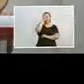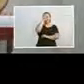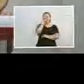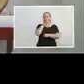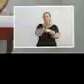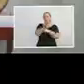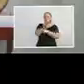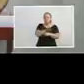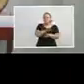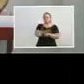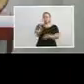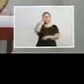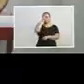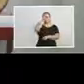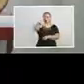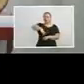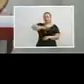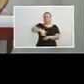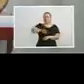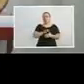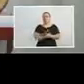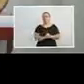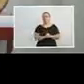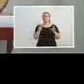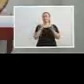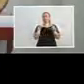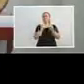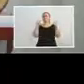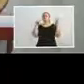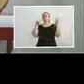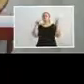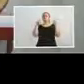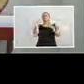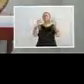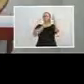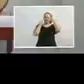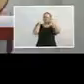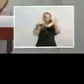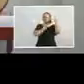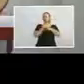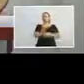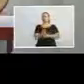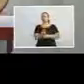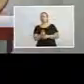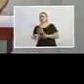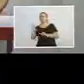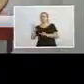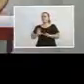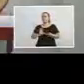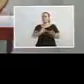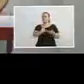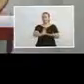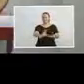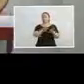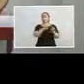serviço, com a preocupação da questão econômico-financeira, da questão dos repasses do